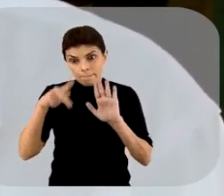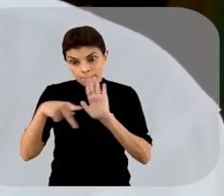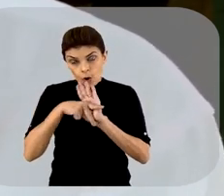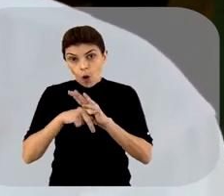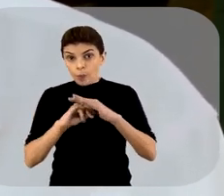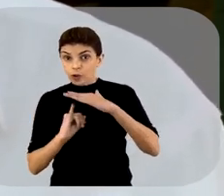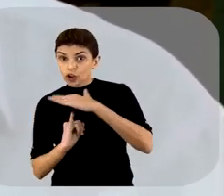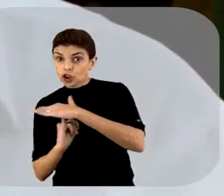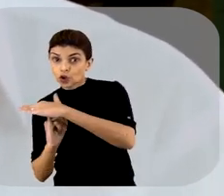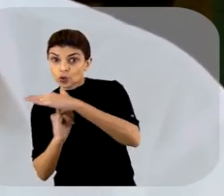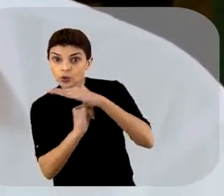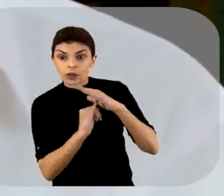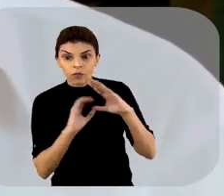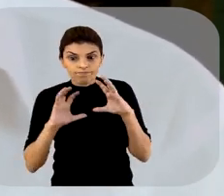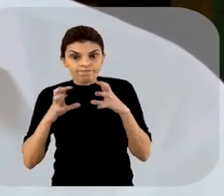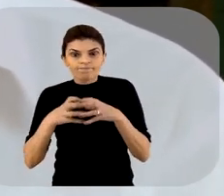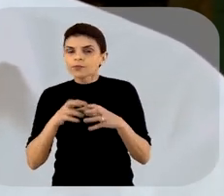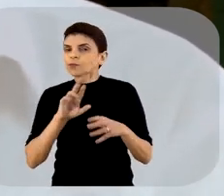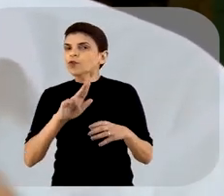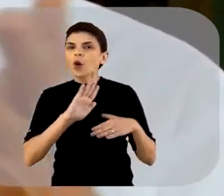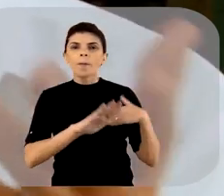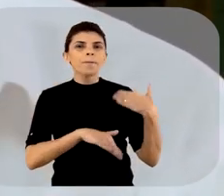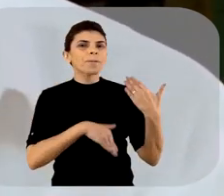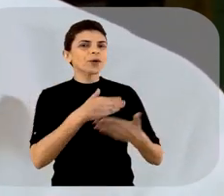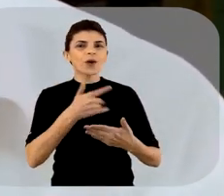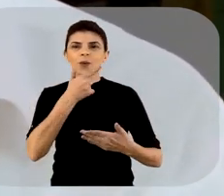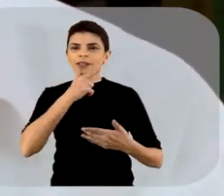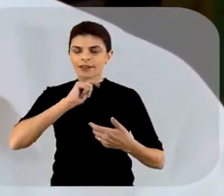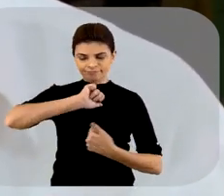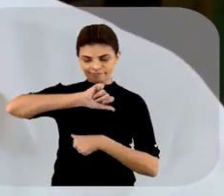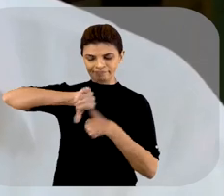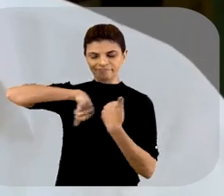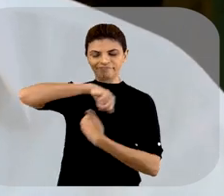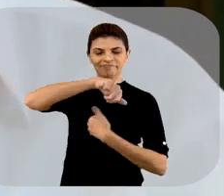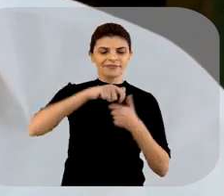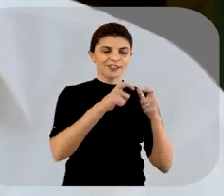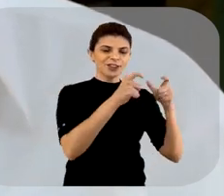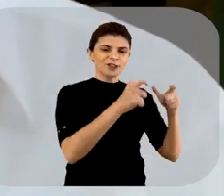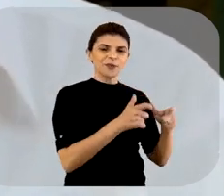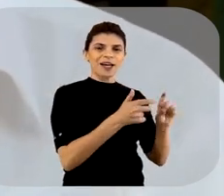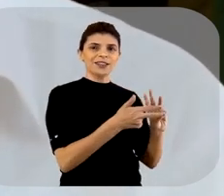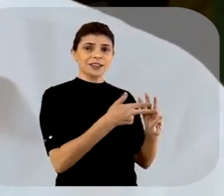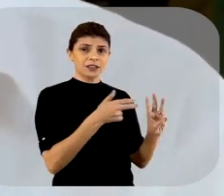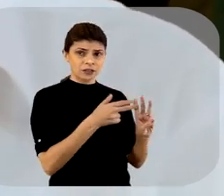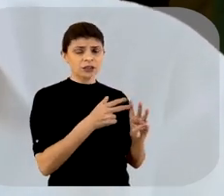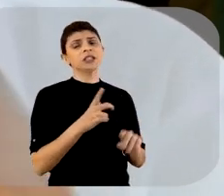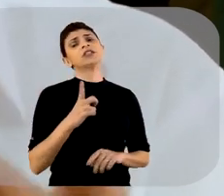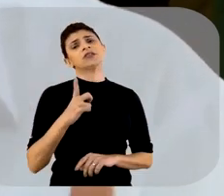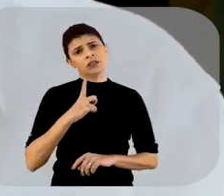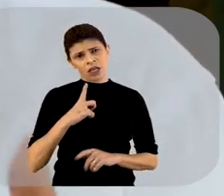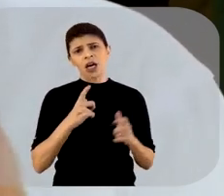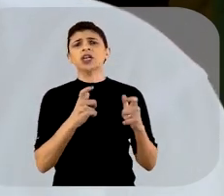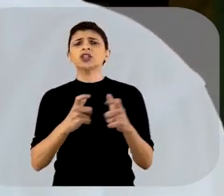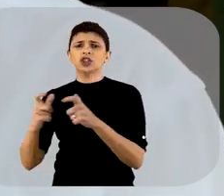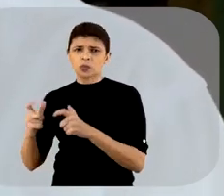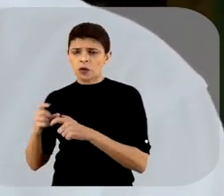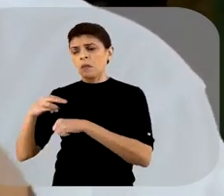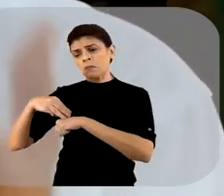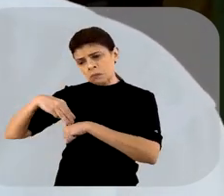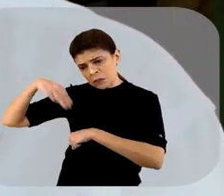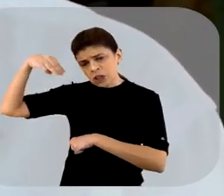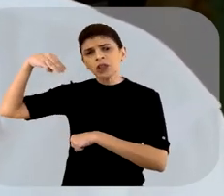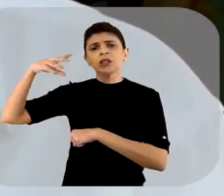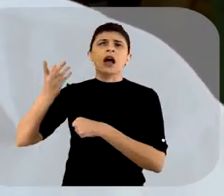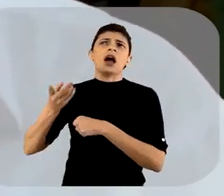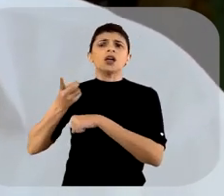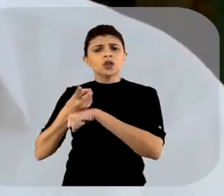institucionalizados, e não necessariamente esses processos transformam esses espaços. Embora existam espaços de formação,